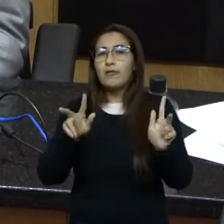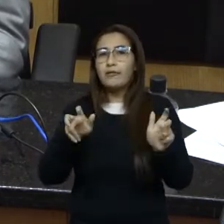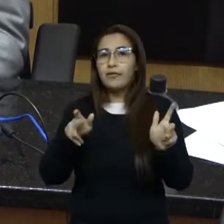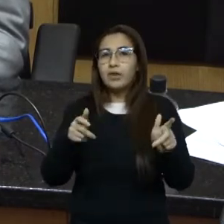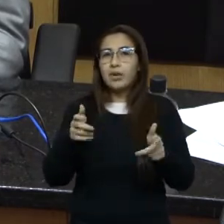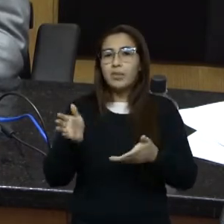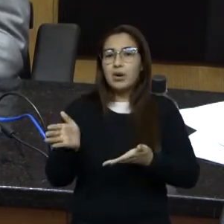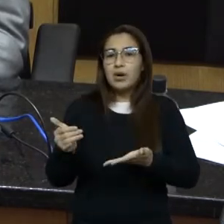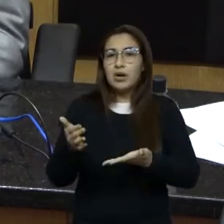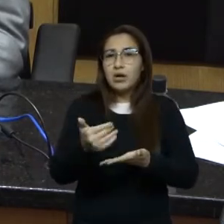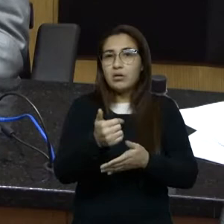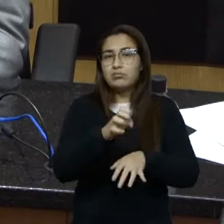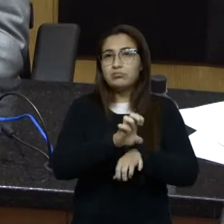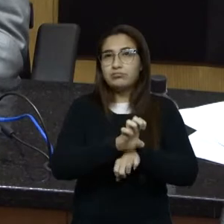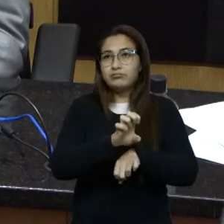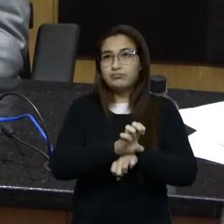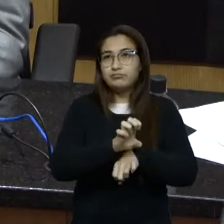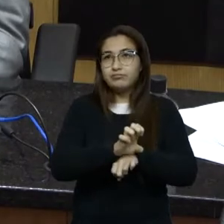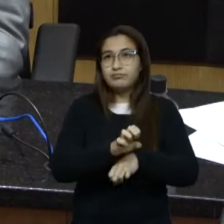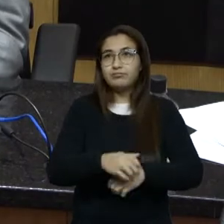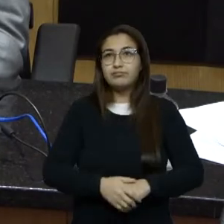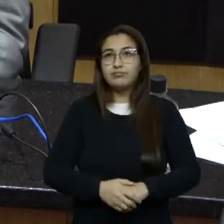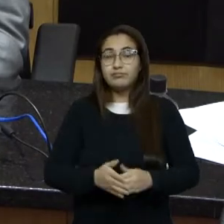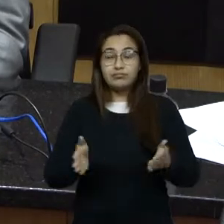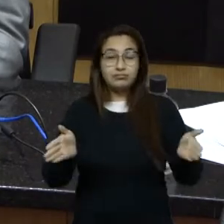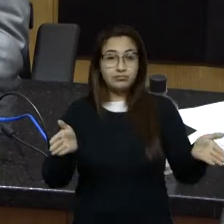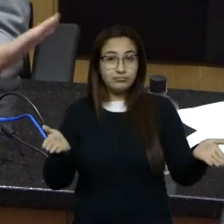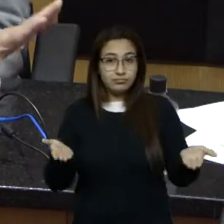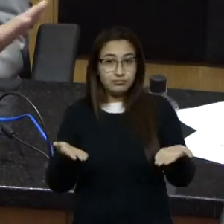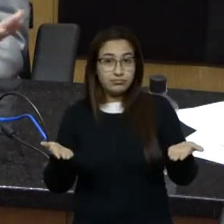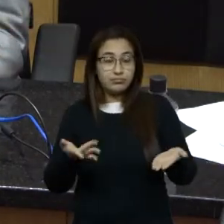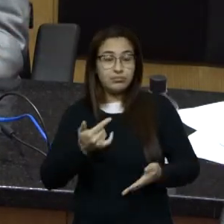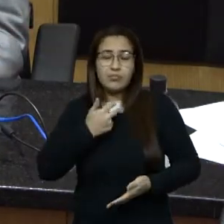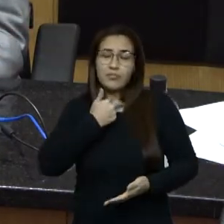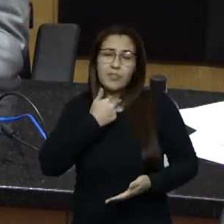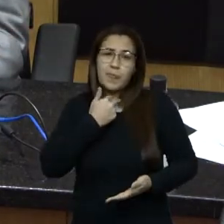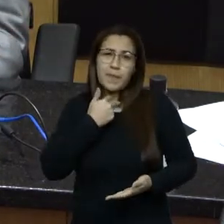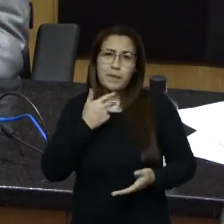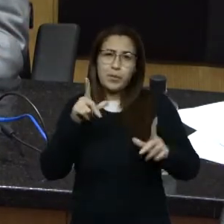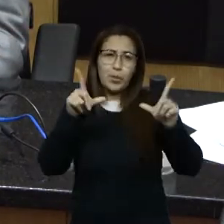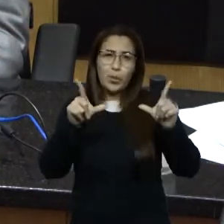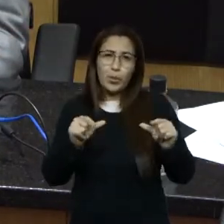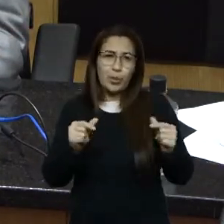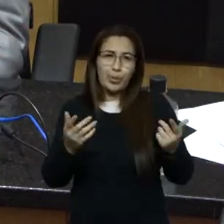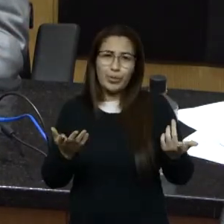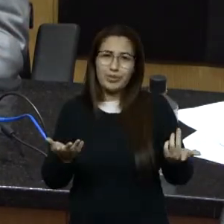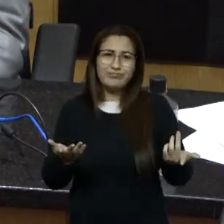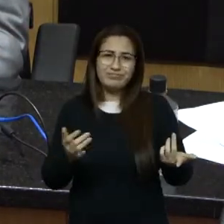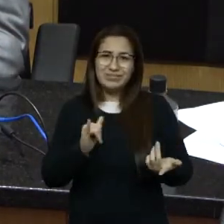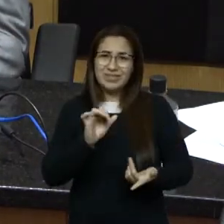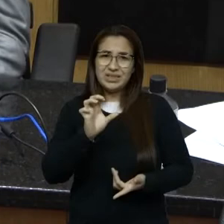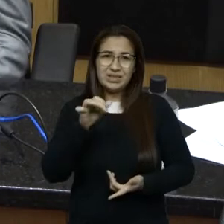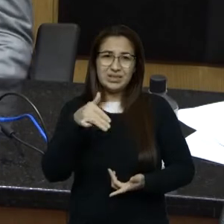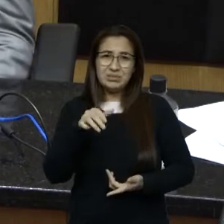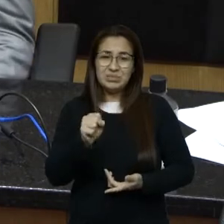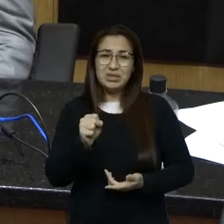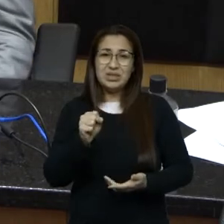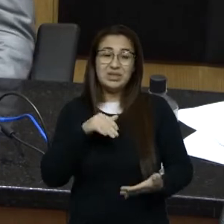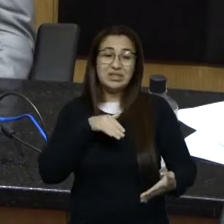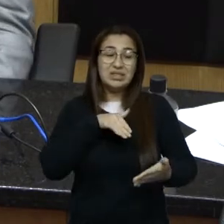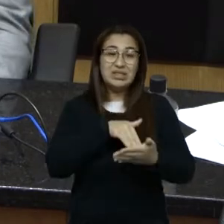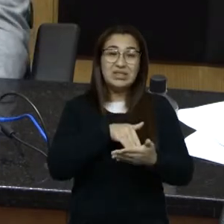arrecadação do Estado nesse momento nós não podemos reduzir mais e chegar à